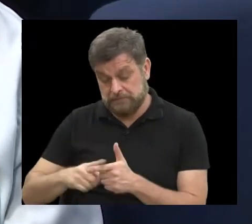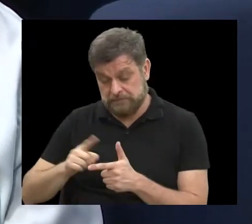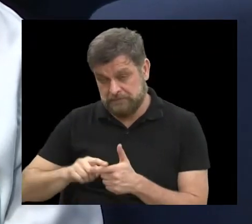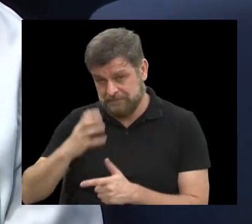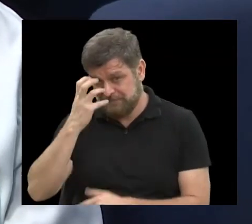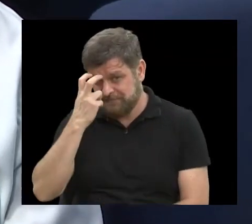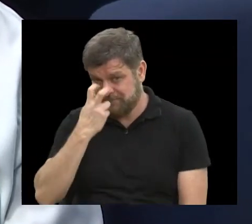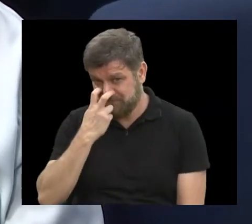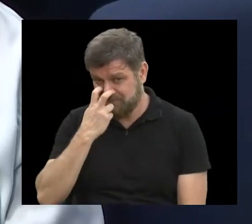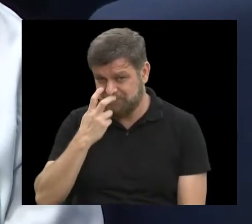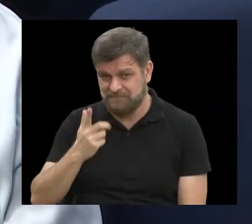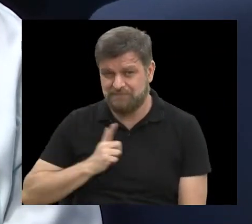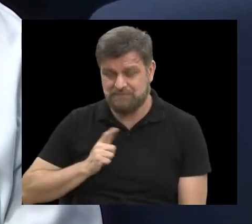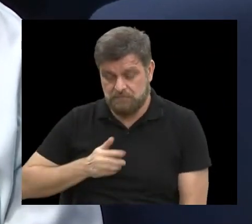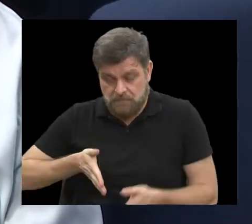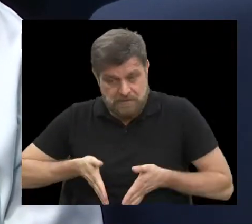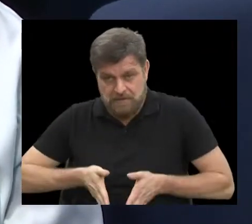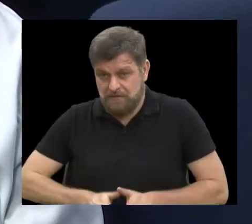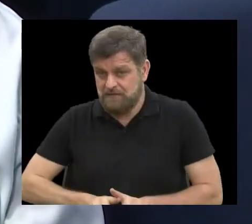deu muito tempo, congênita,